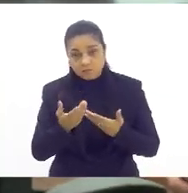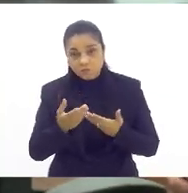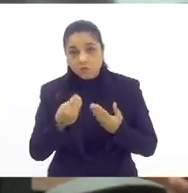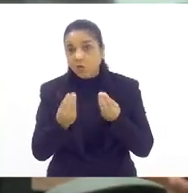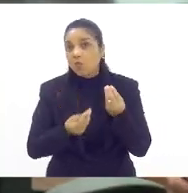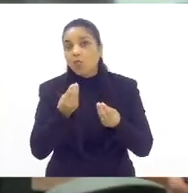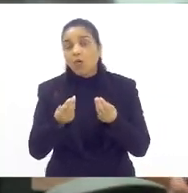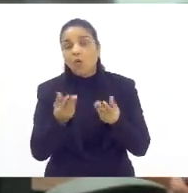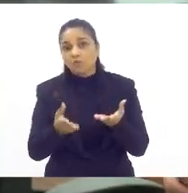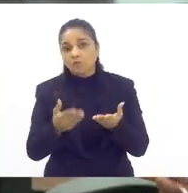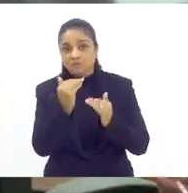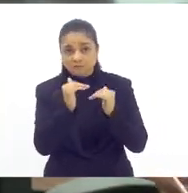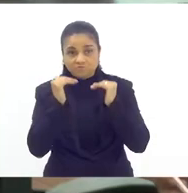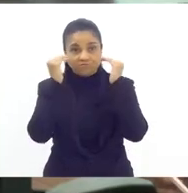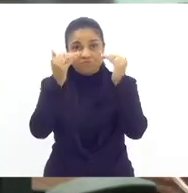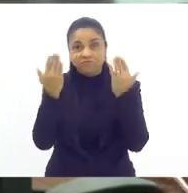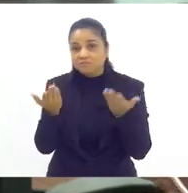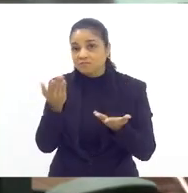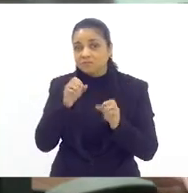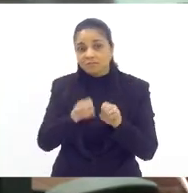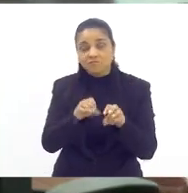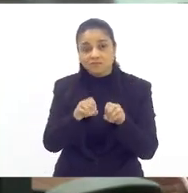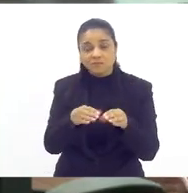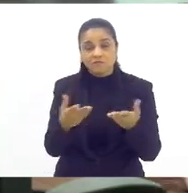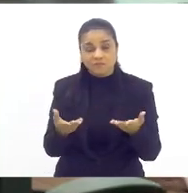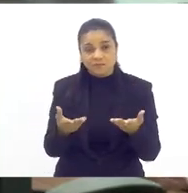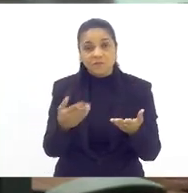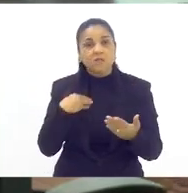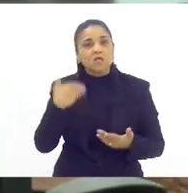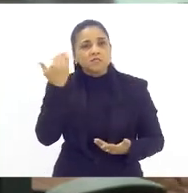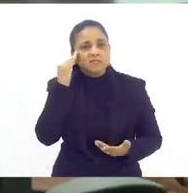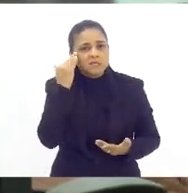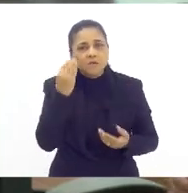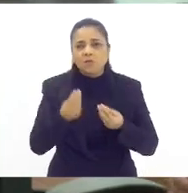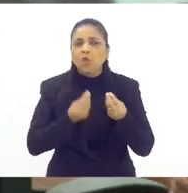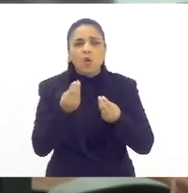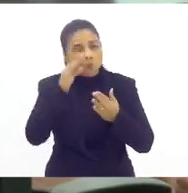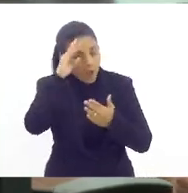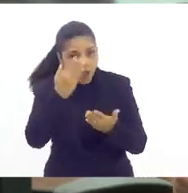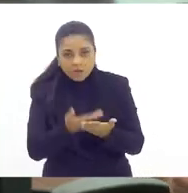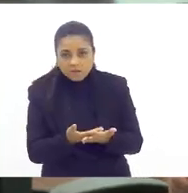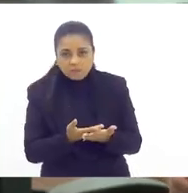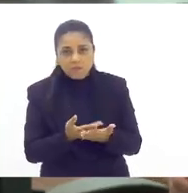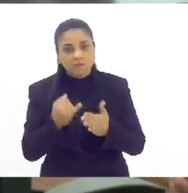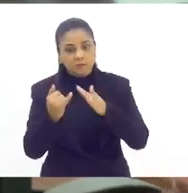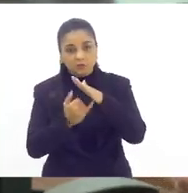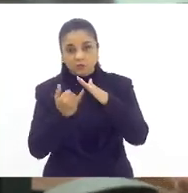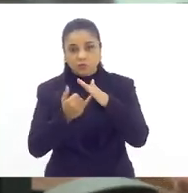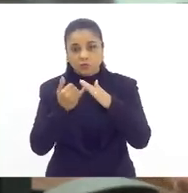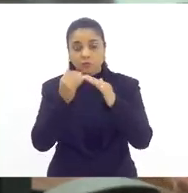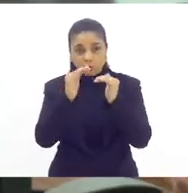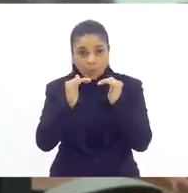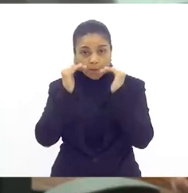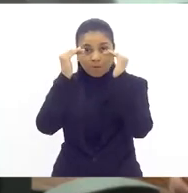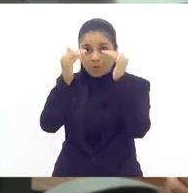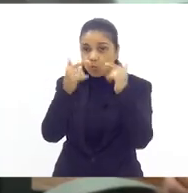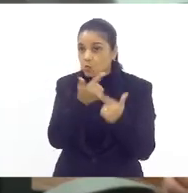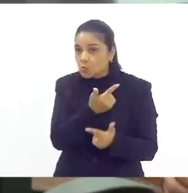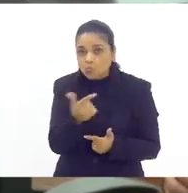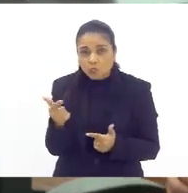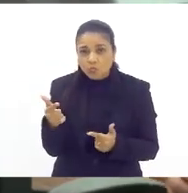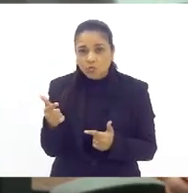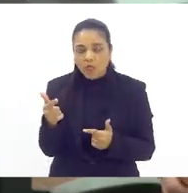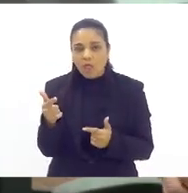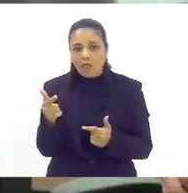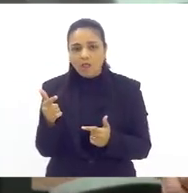do ensino superior e nós estamos nessa situação nós entendemos que inacreditável da constituição que sendo superior e ele ainda não tenha